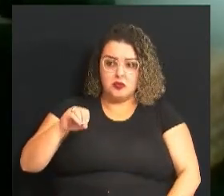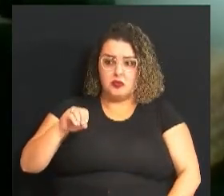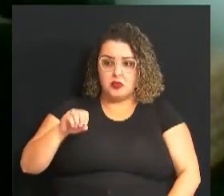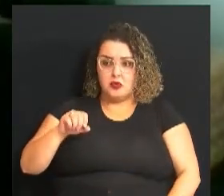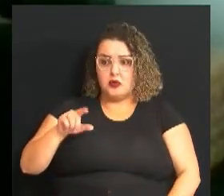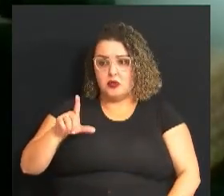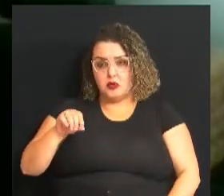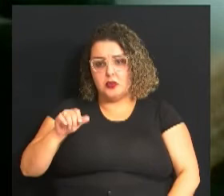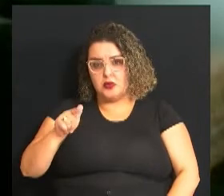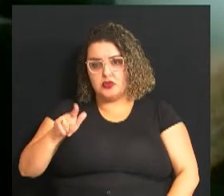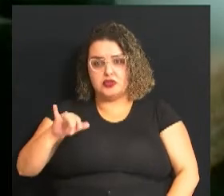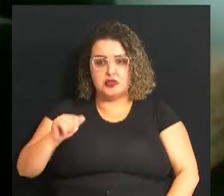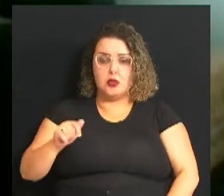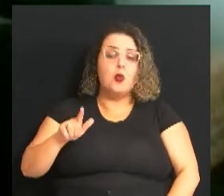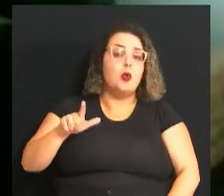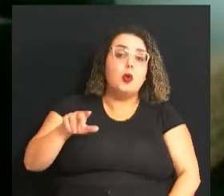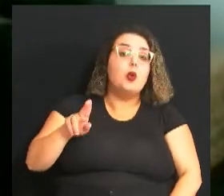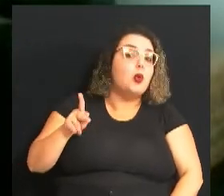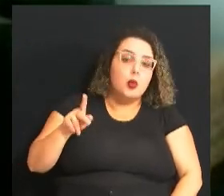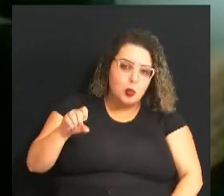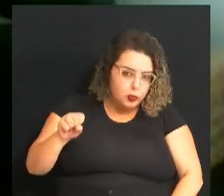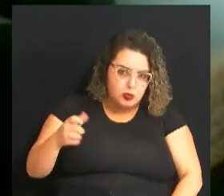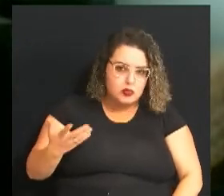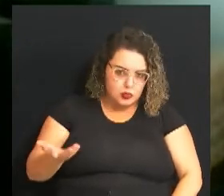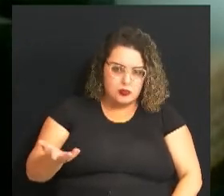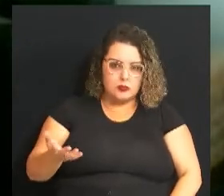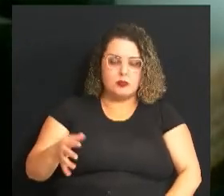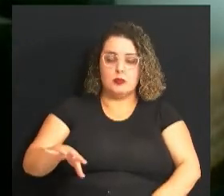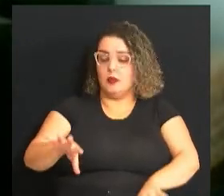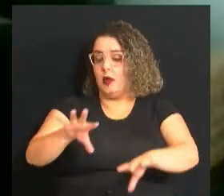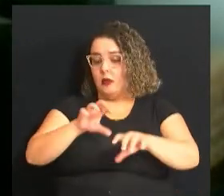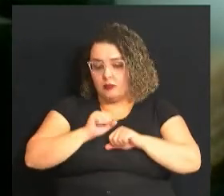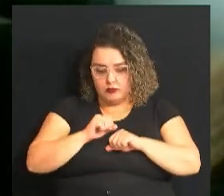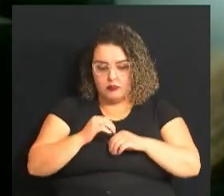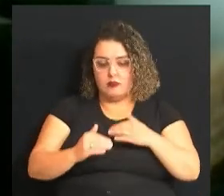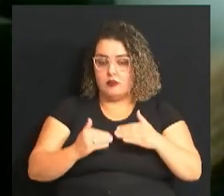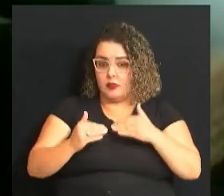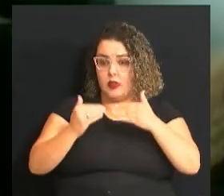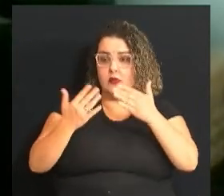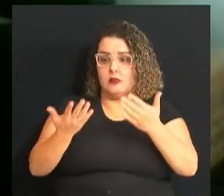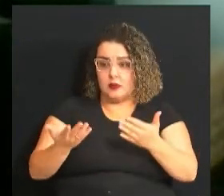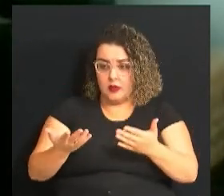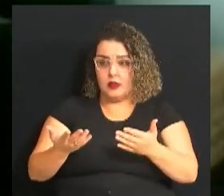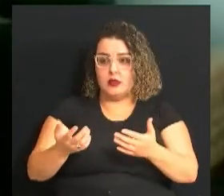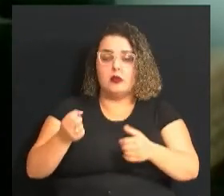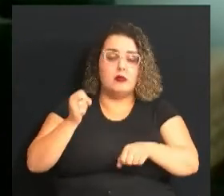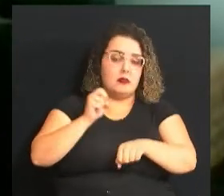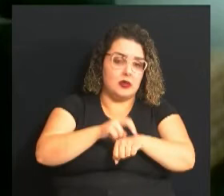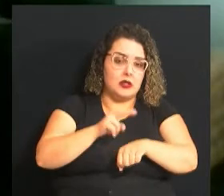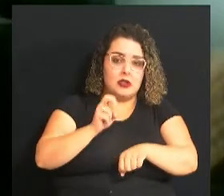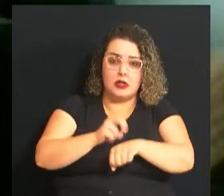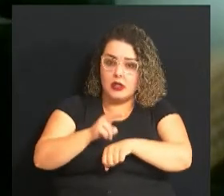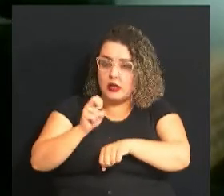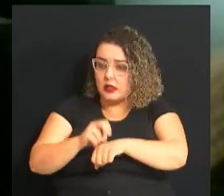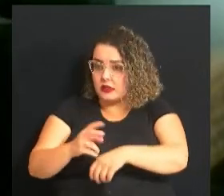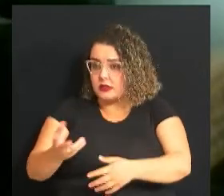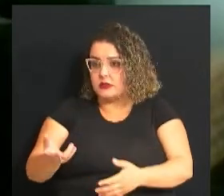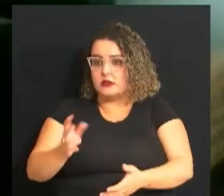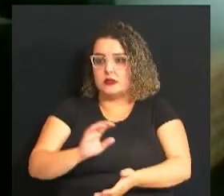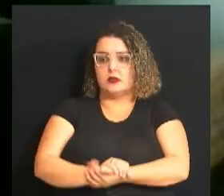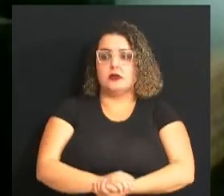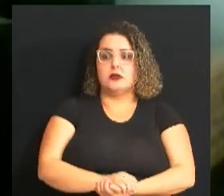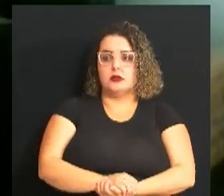exemplo, quer seja por conta de uma infecção pregressa, normalmente são infecções virais, e